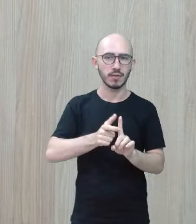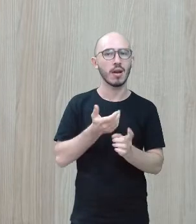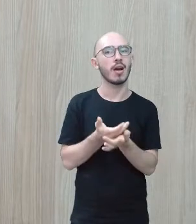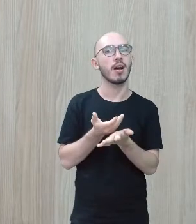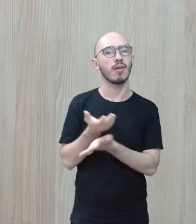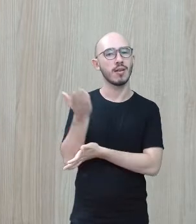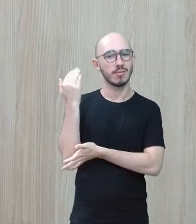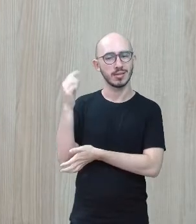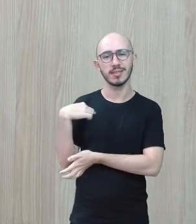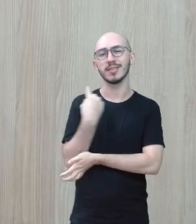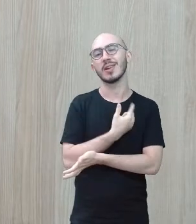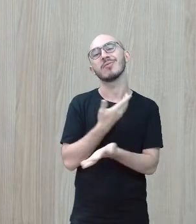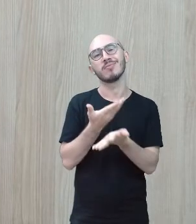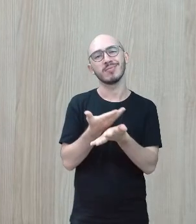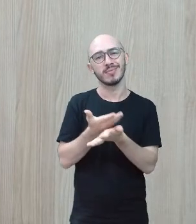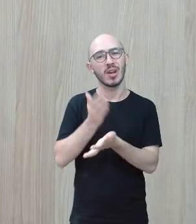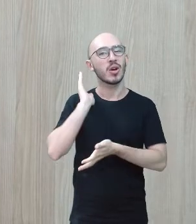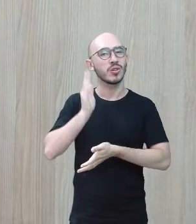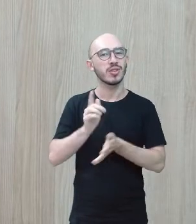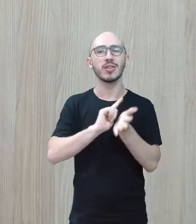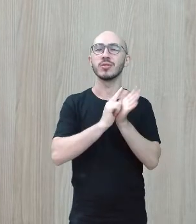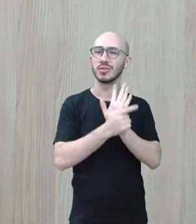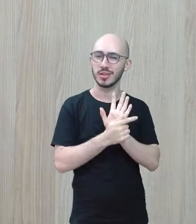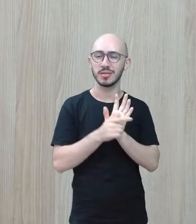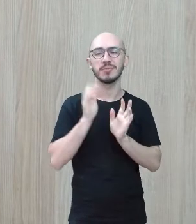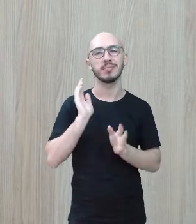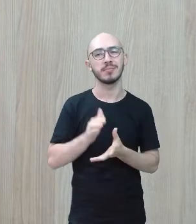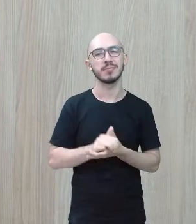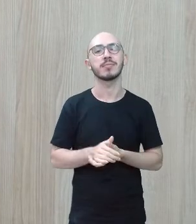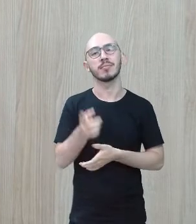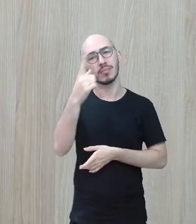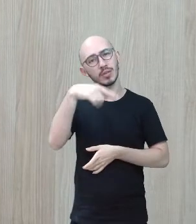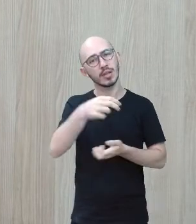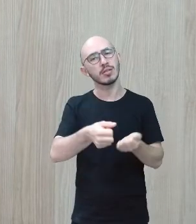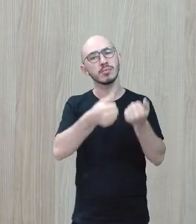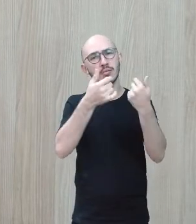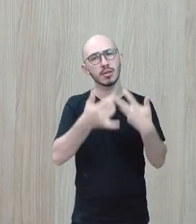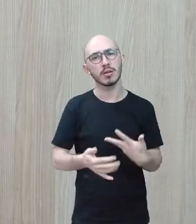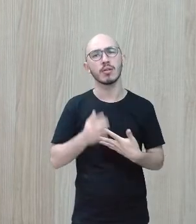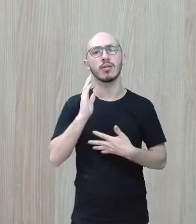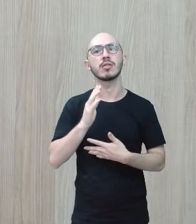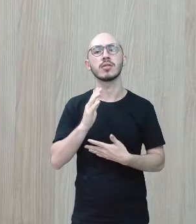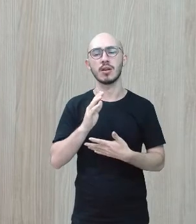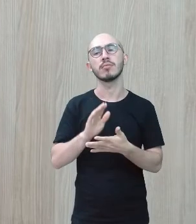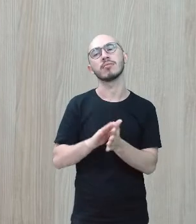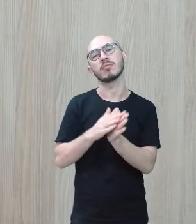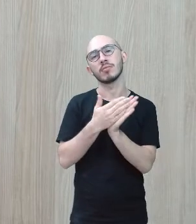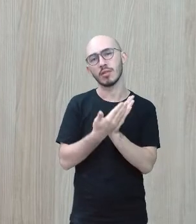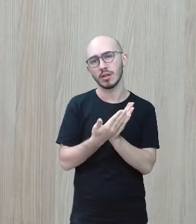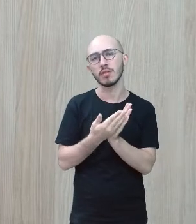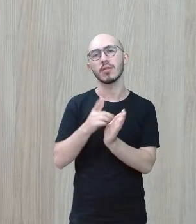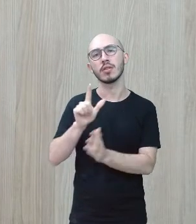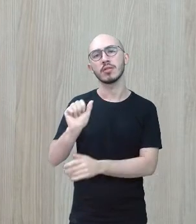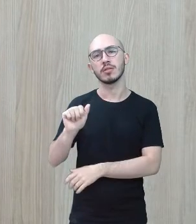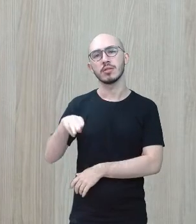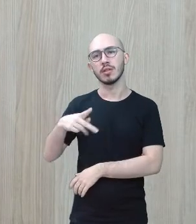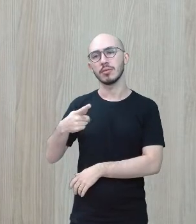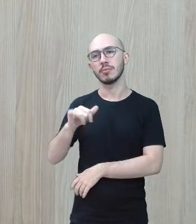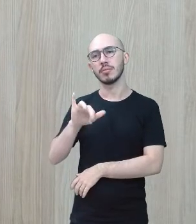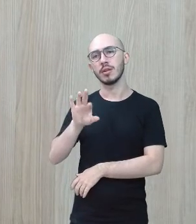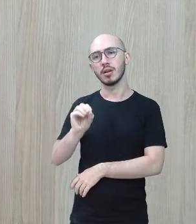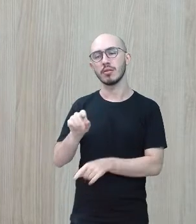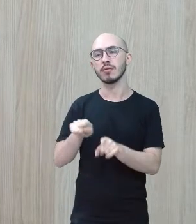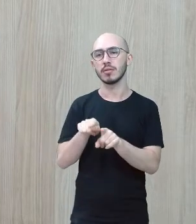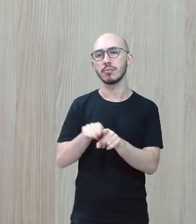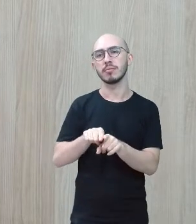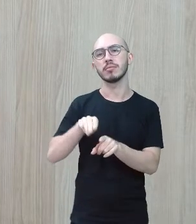vem discutindo esse gênero textual há um tempo já, você havia falado de Lampião e Maria Bonita, né, eu também tinha feito um recorte